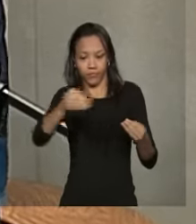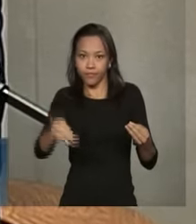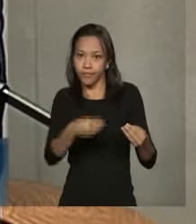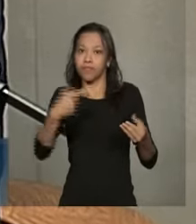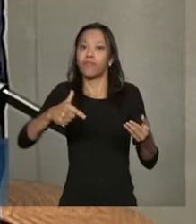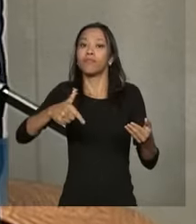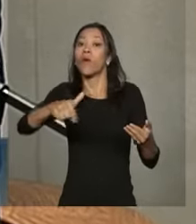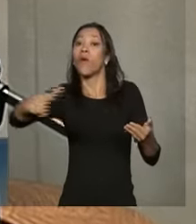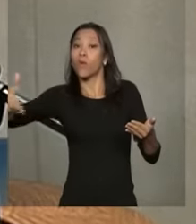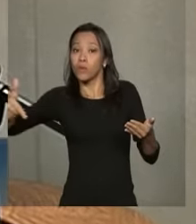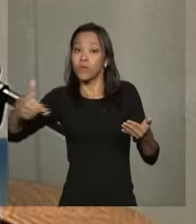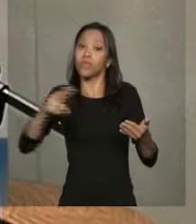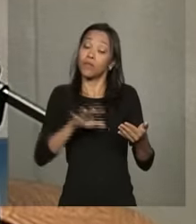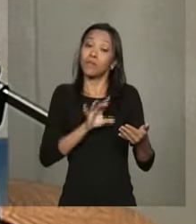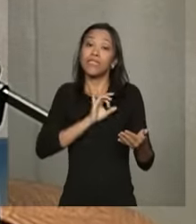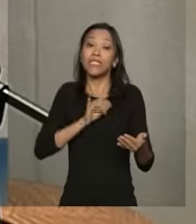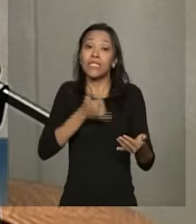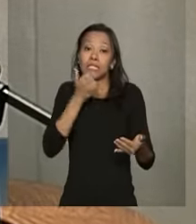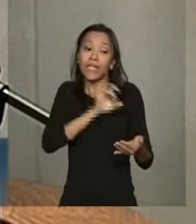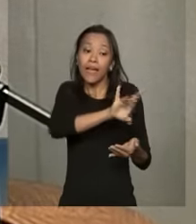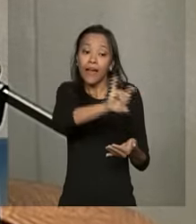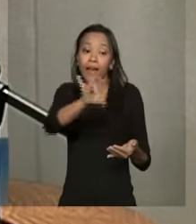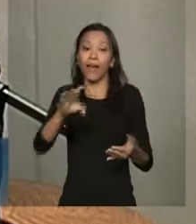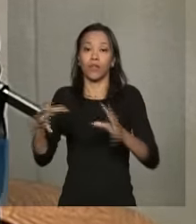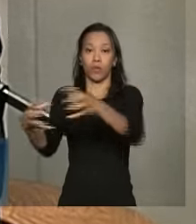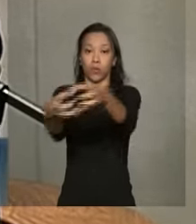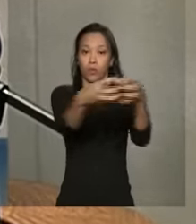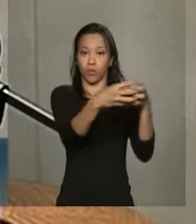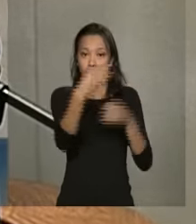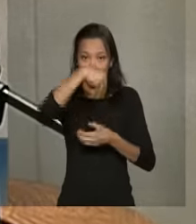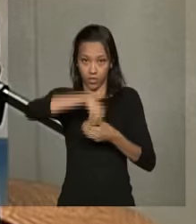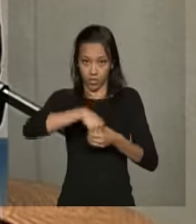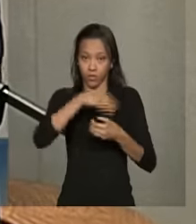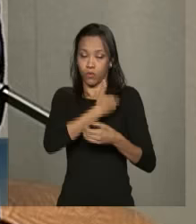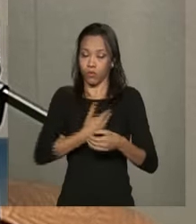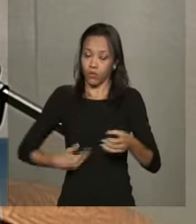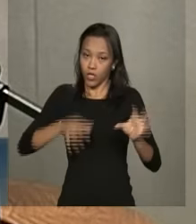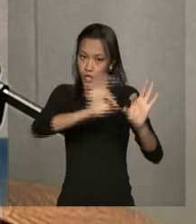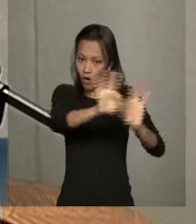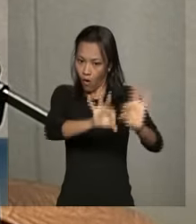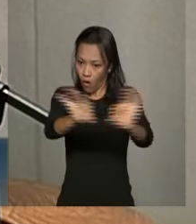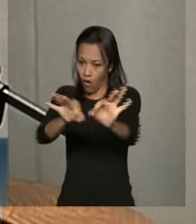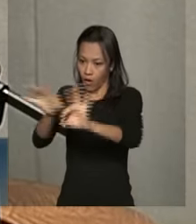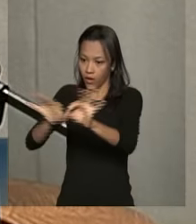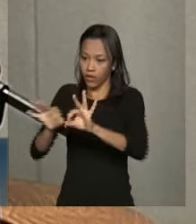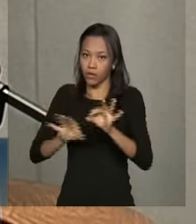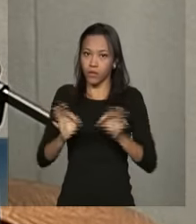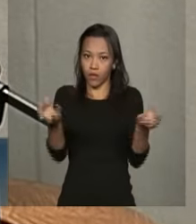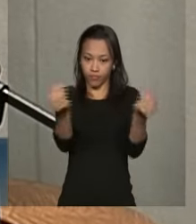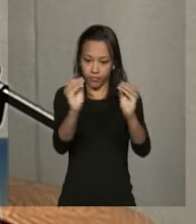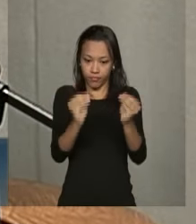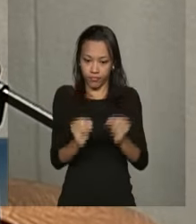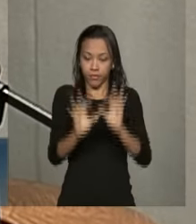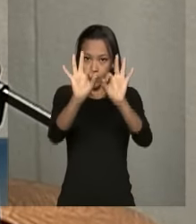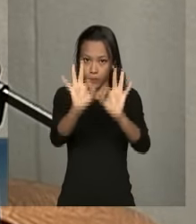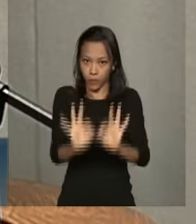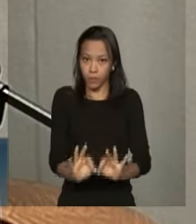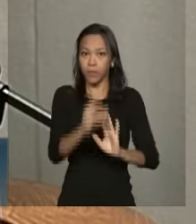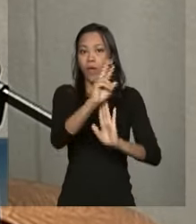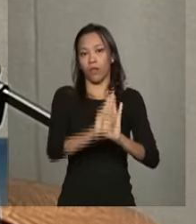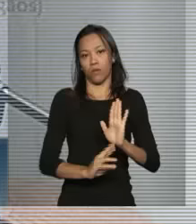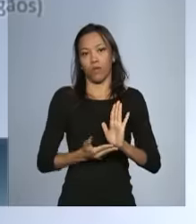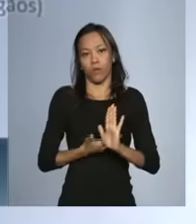conforme os órgãos que a produziram o os crimes eh sobre os